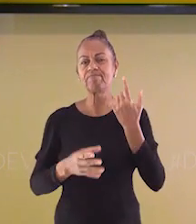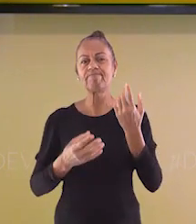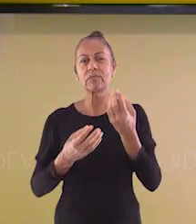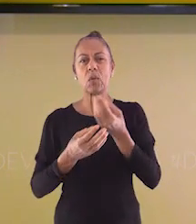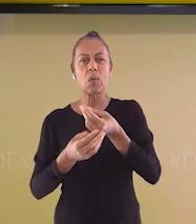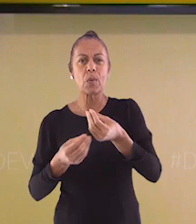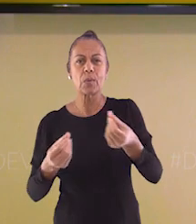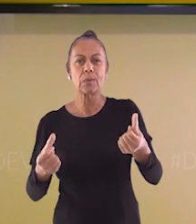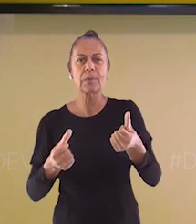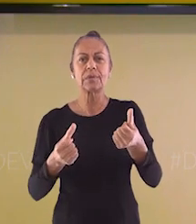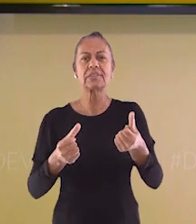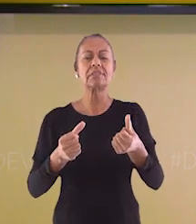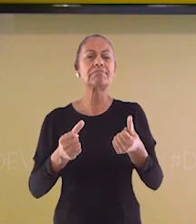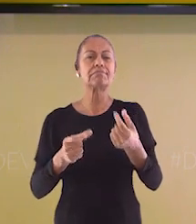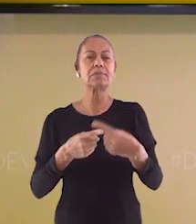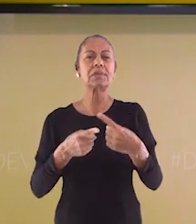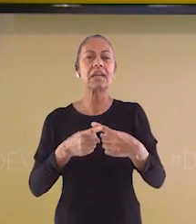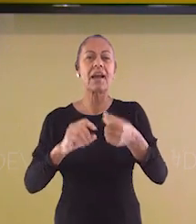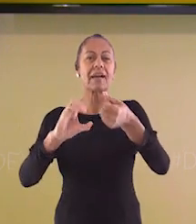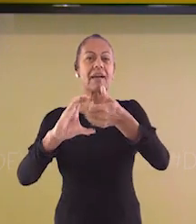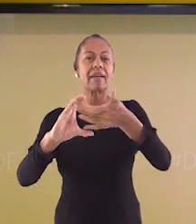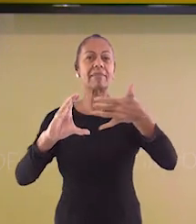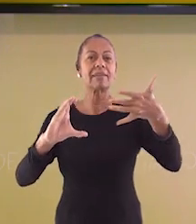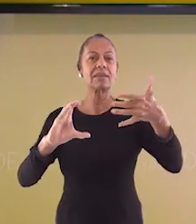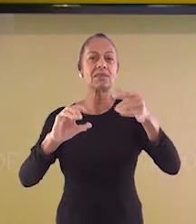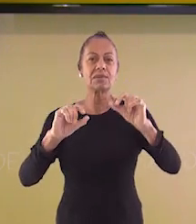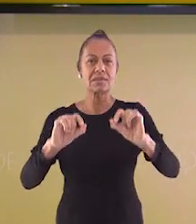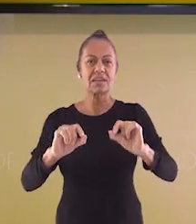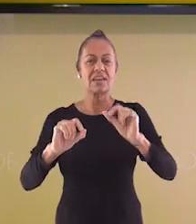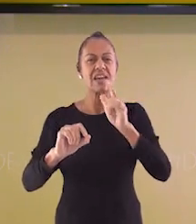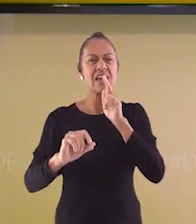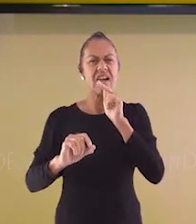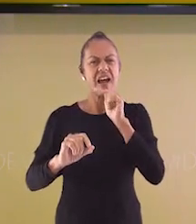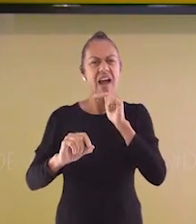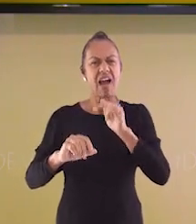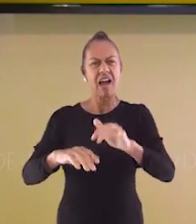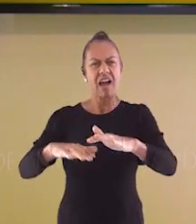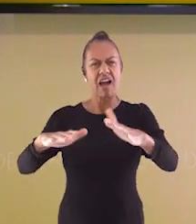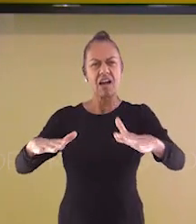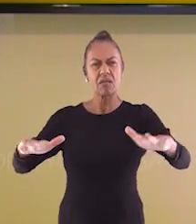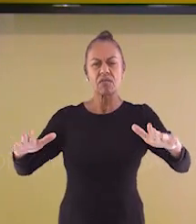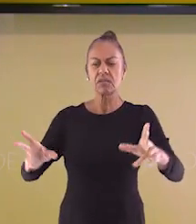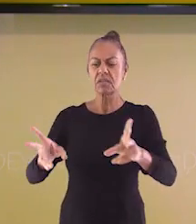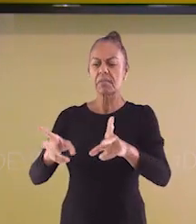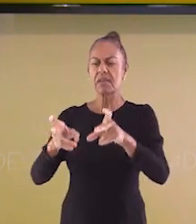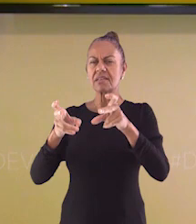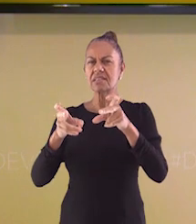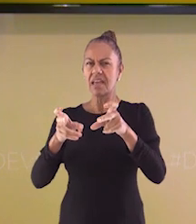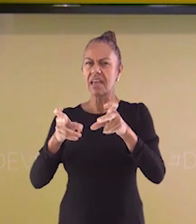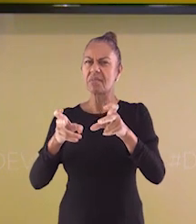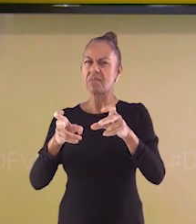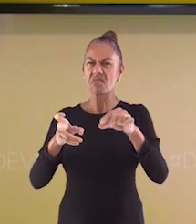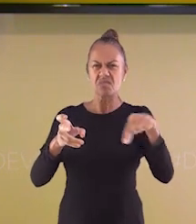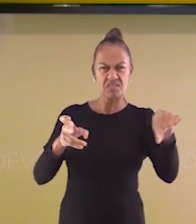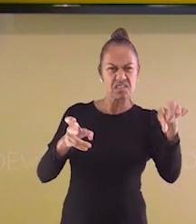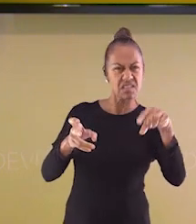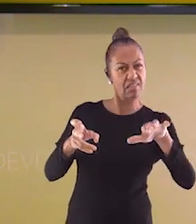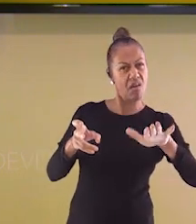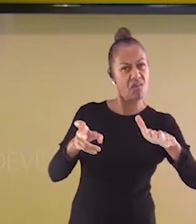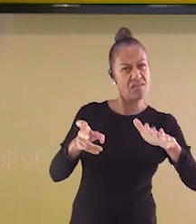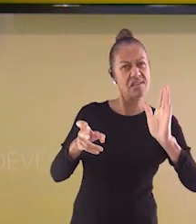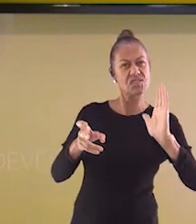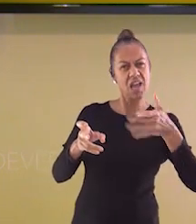eutrofização. A característica principal dele é essa camada verde que fica na superfície da água, talvez vocês já tenham visto em algum lago,